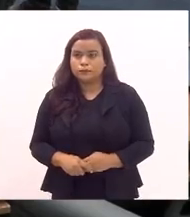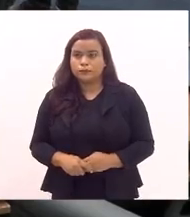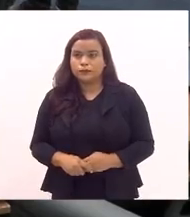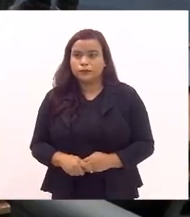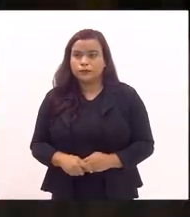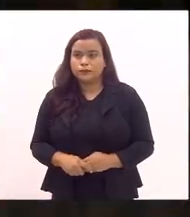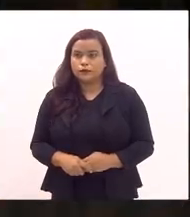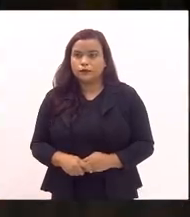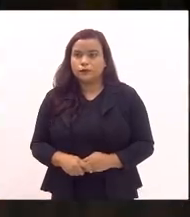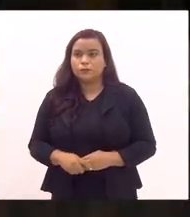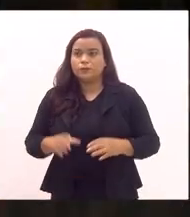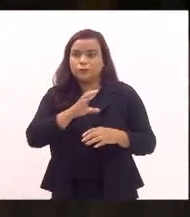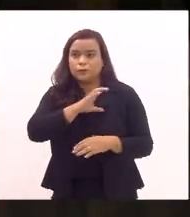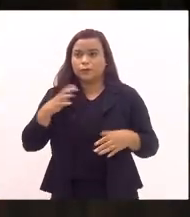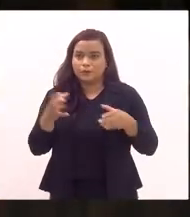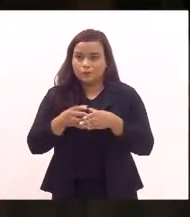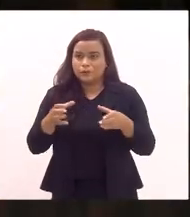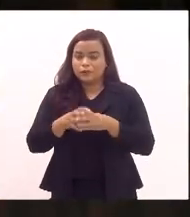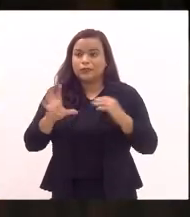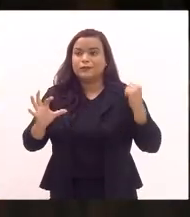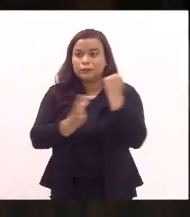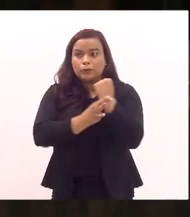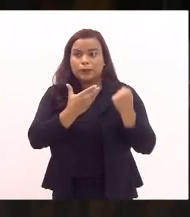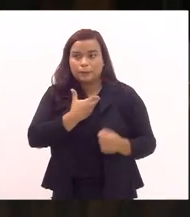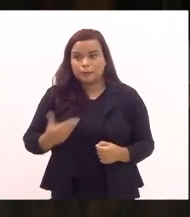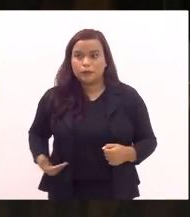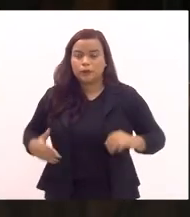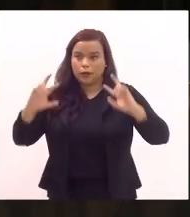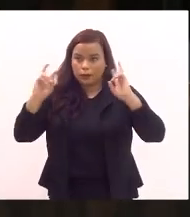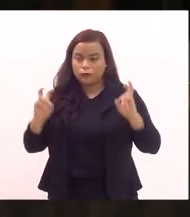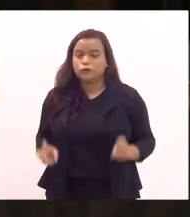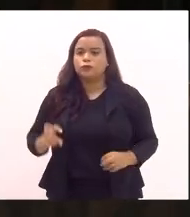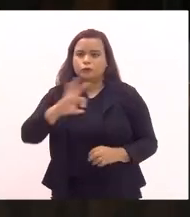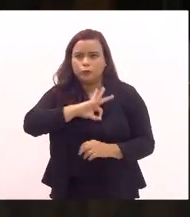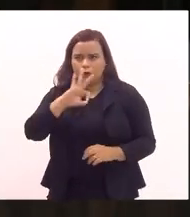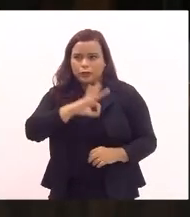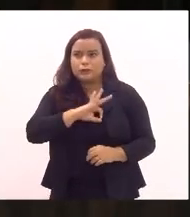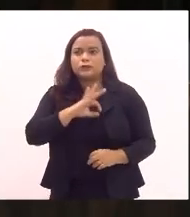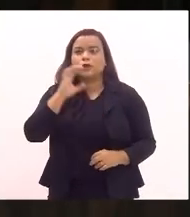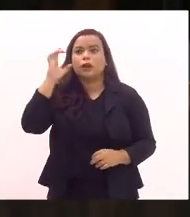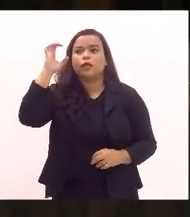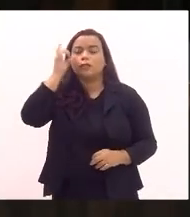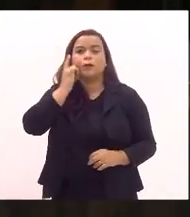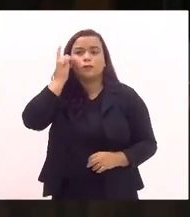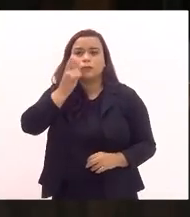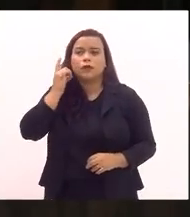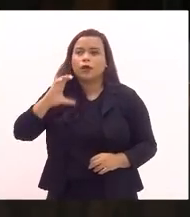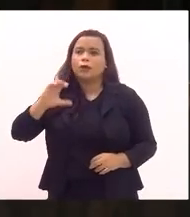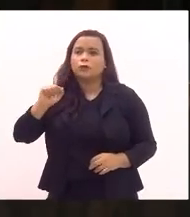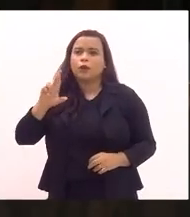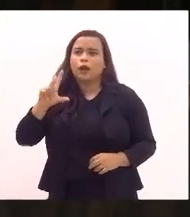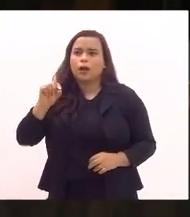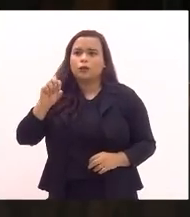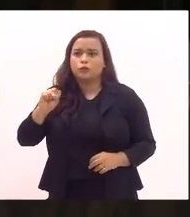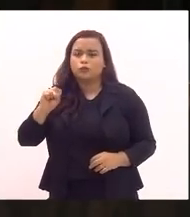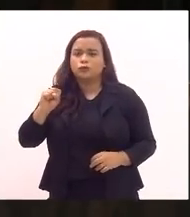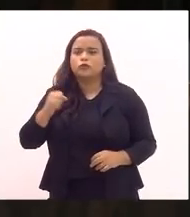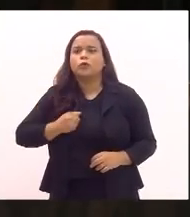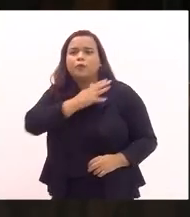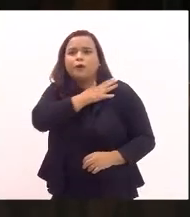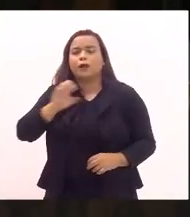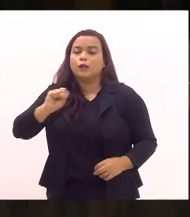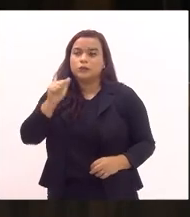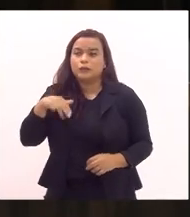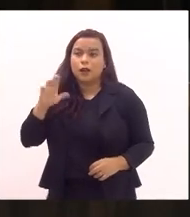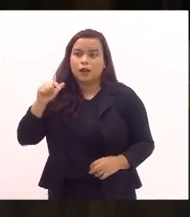e pela comissão de segurança pública e assuntos de polícia deputado Carlos Augusto deputado Carlos alguns Deputado Coronel